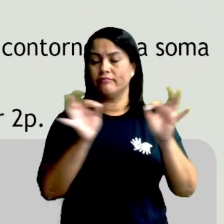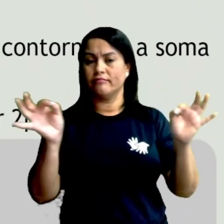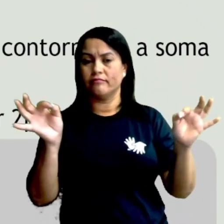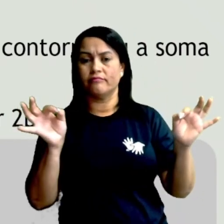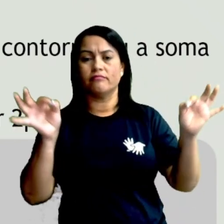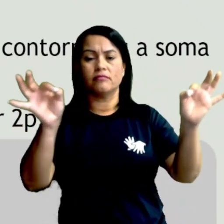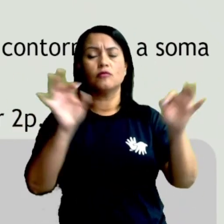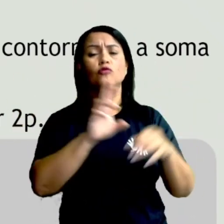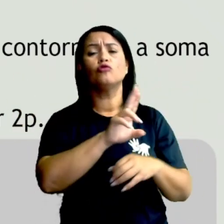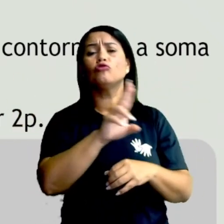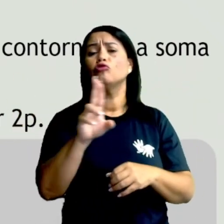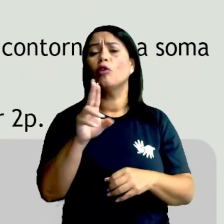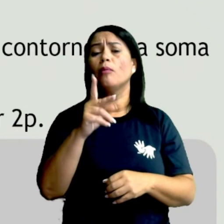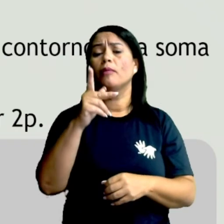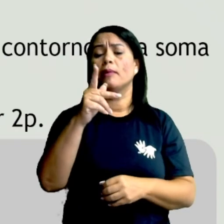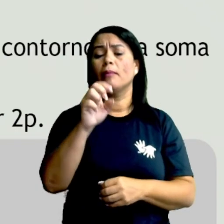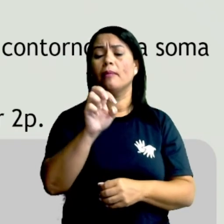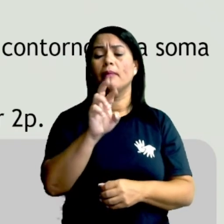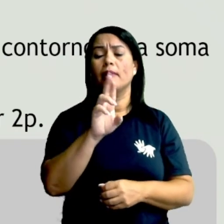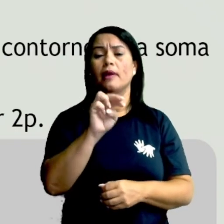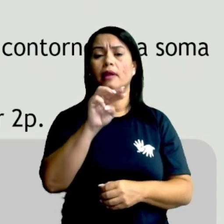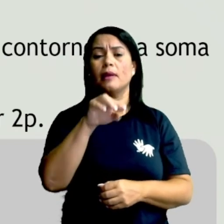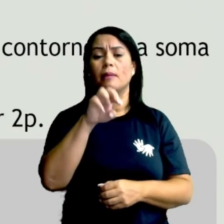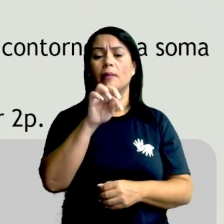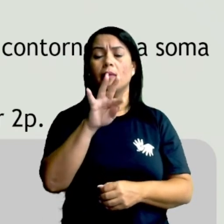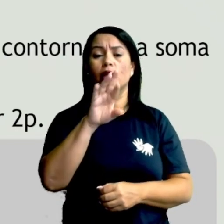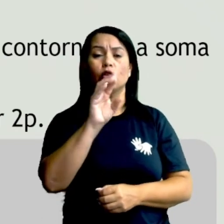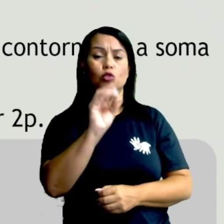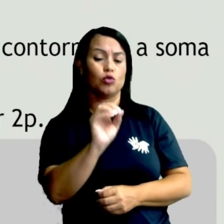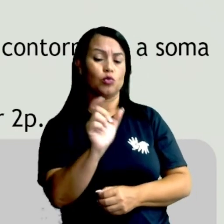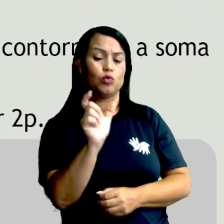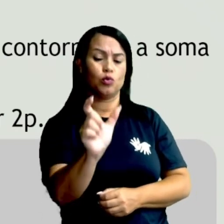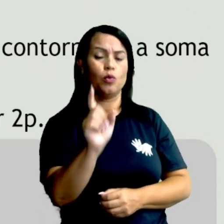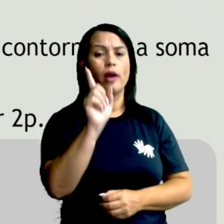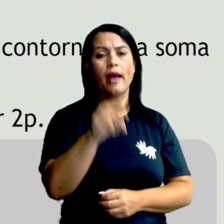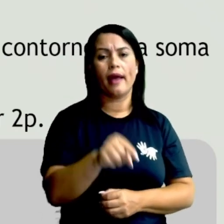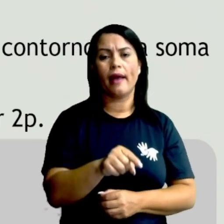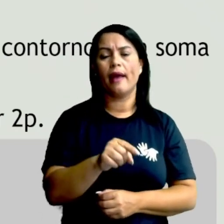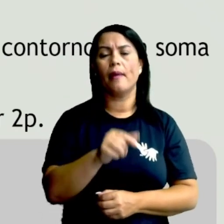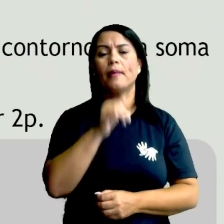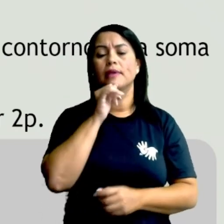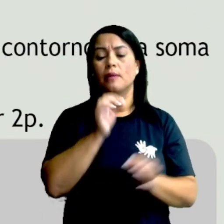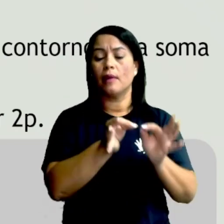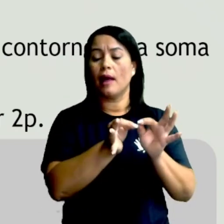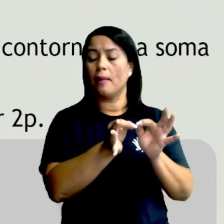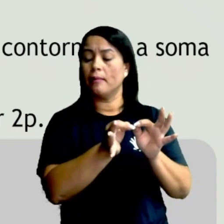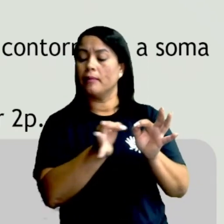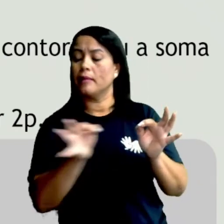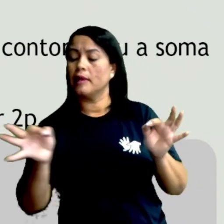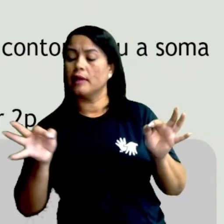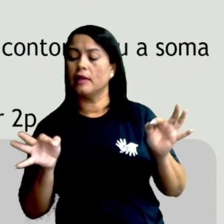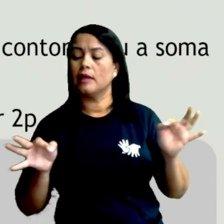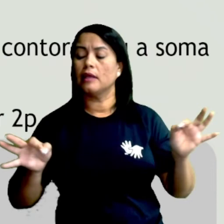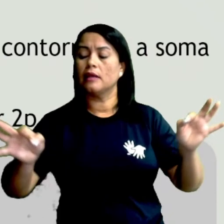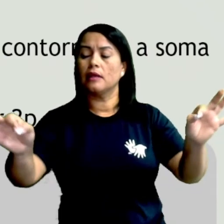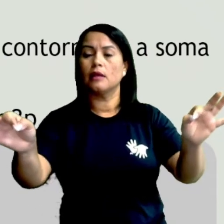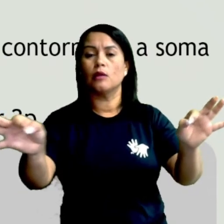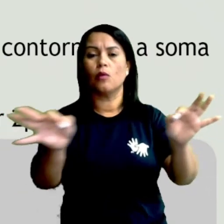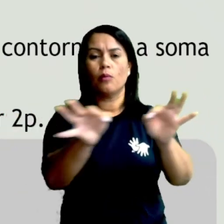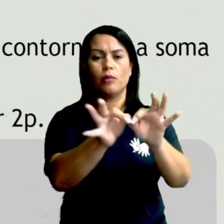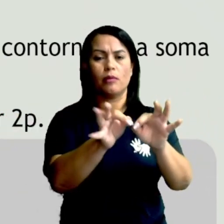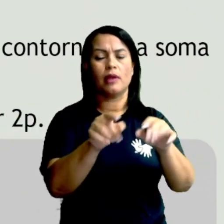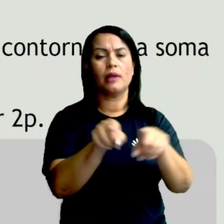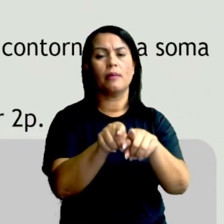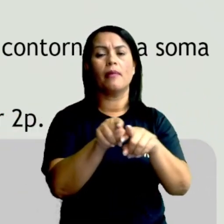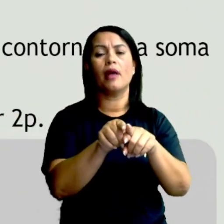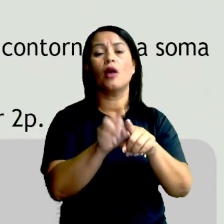procedimento damos o nome de perímetro. Perímetro é a medida de comprimento de um contorno ou a soma das medidas